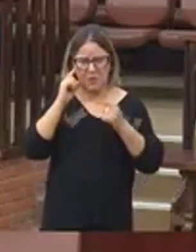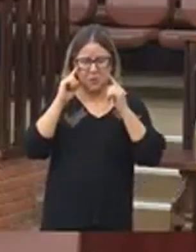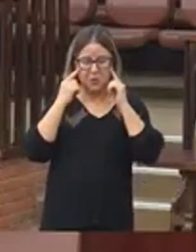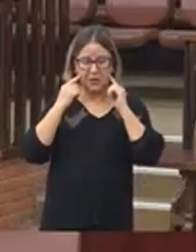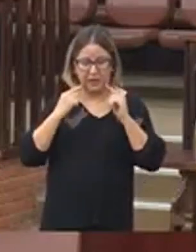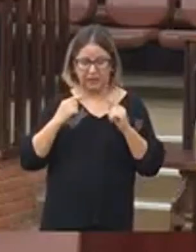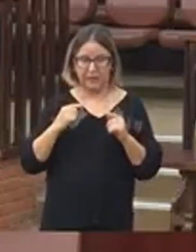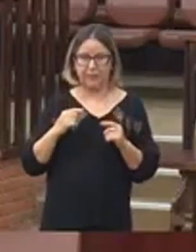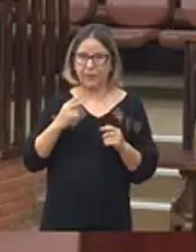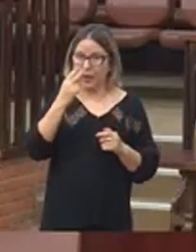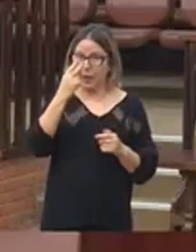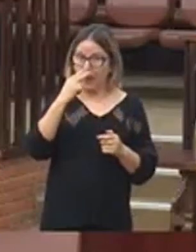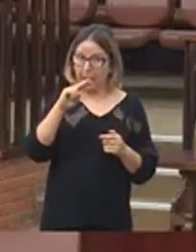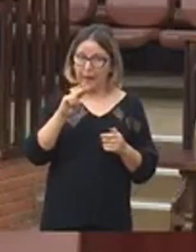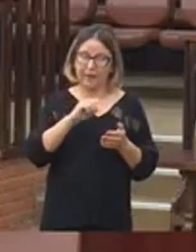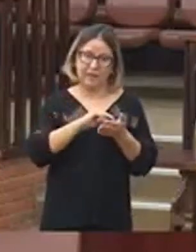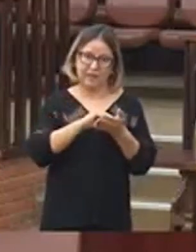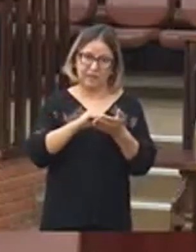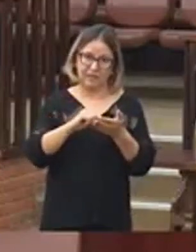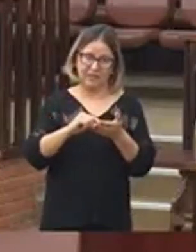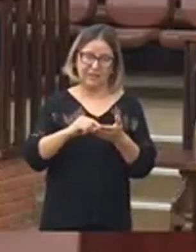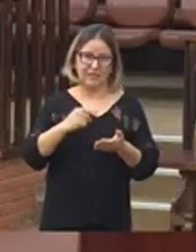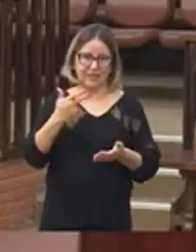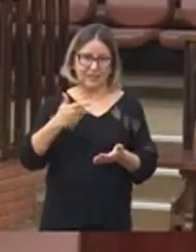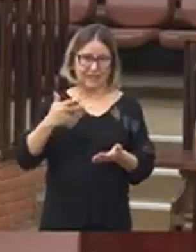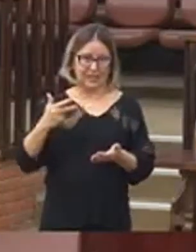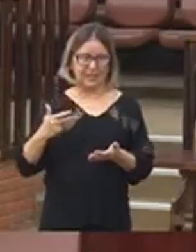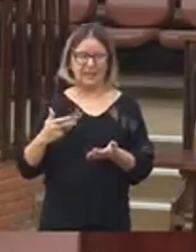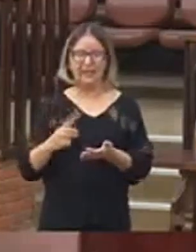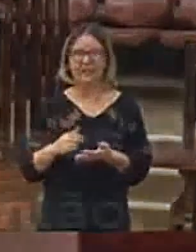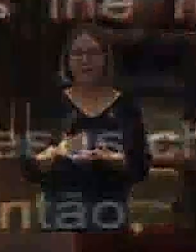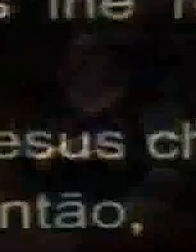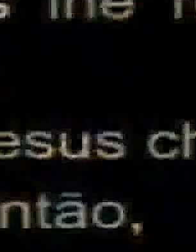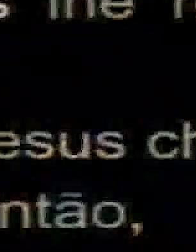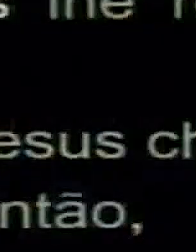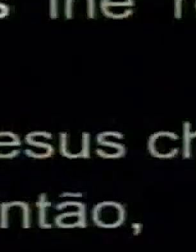versículo 33 mostra este lado aqui.